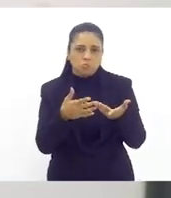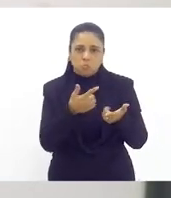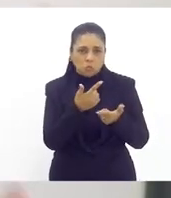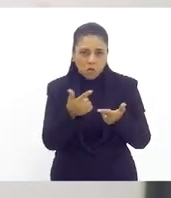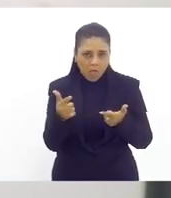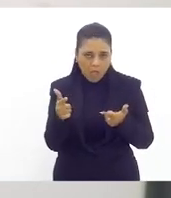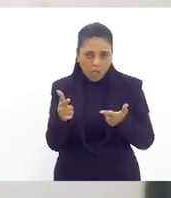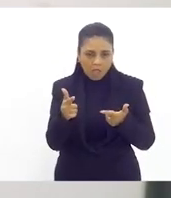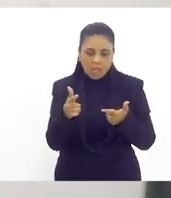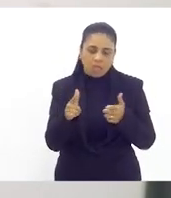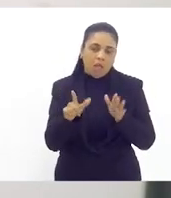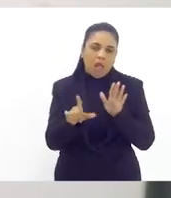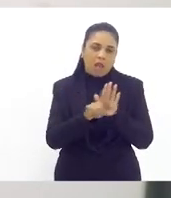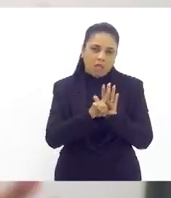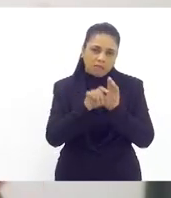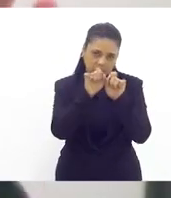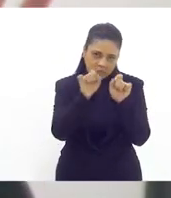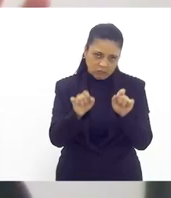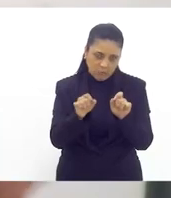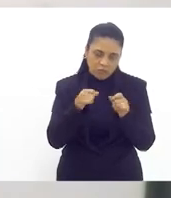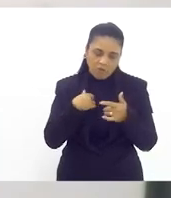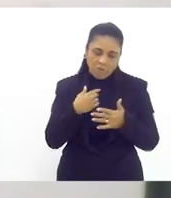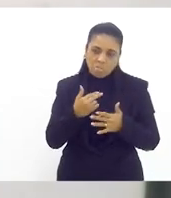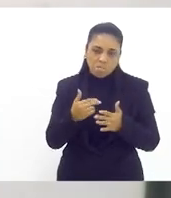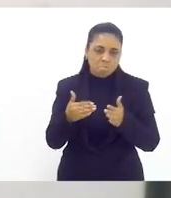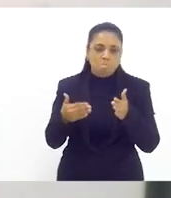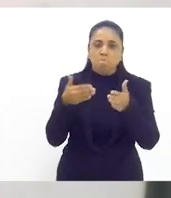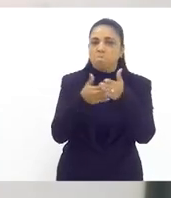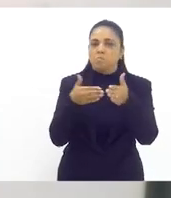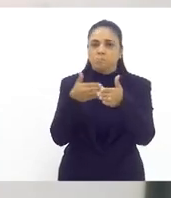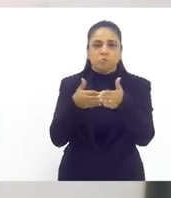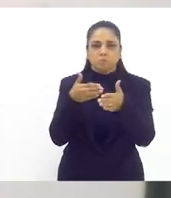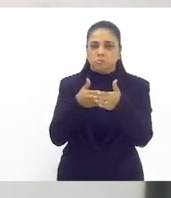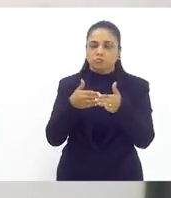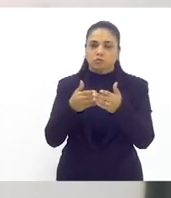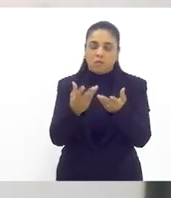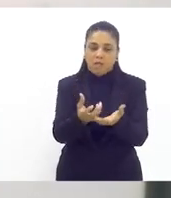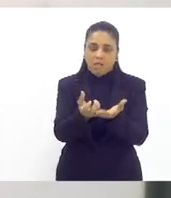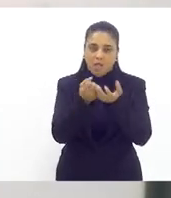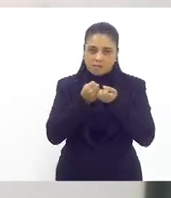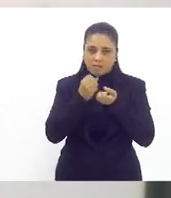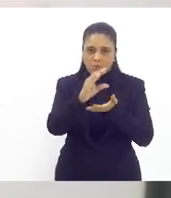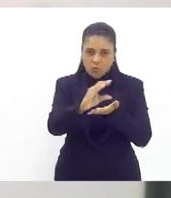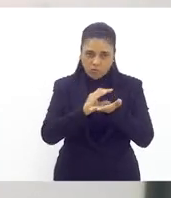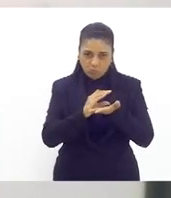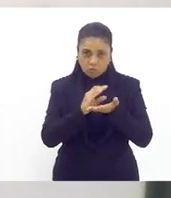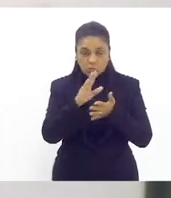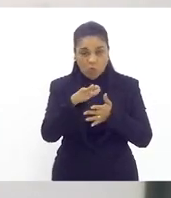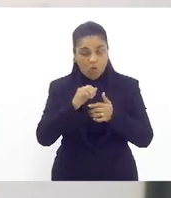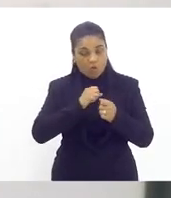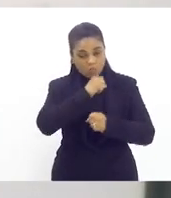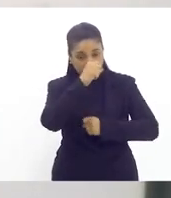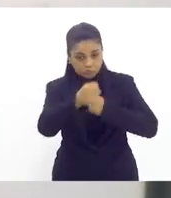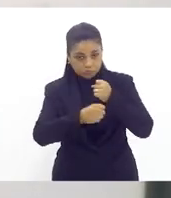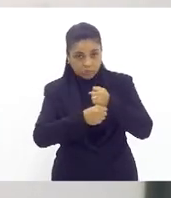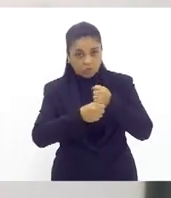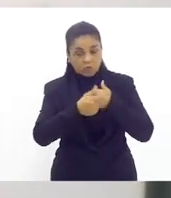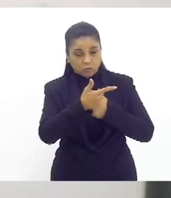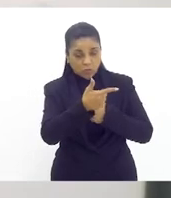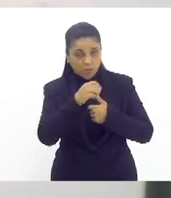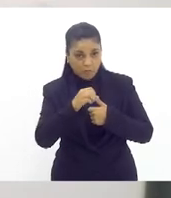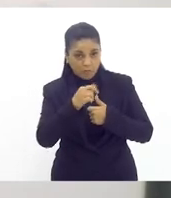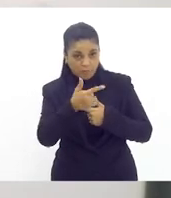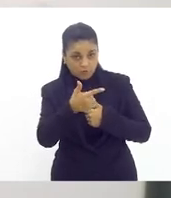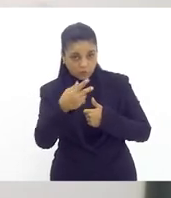isso não vai te impedir de receber o recurso Mas você quer receber o recurso é o seguinte Brasil de 2023 daqui para frente Tá